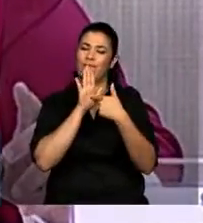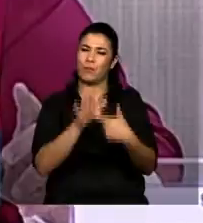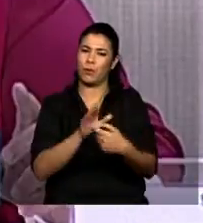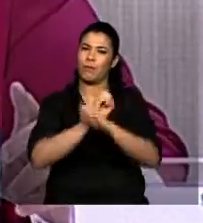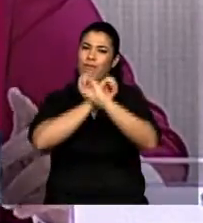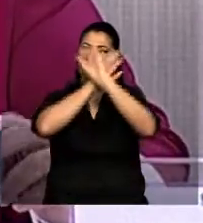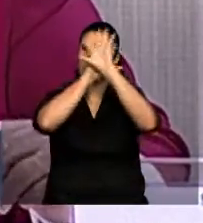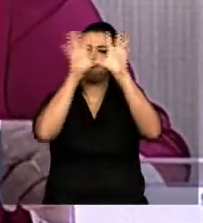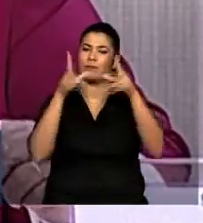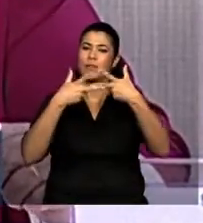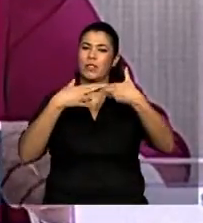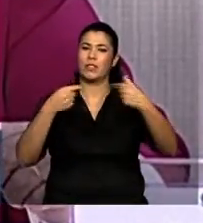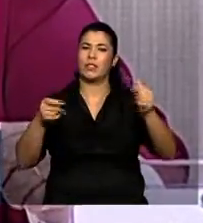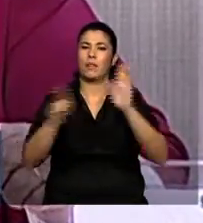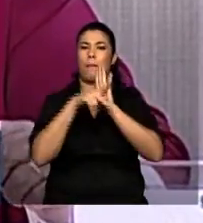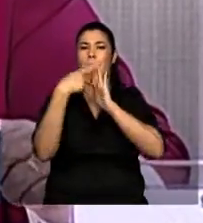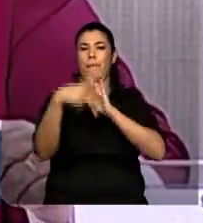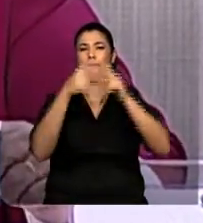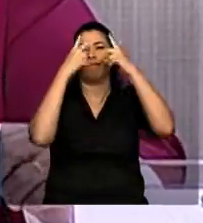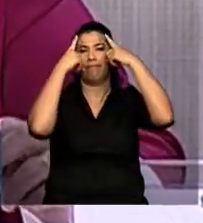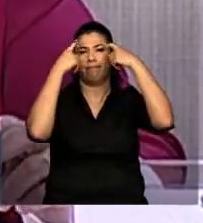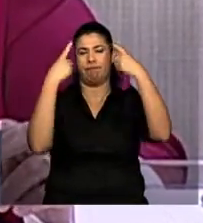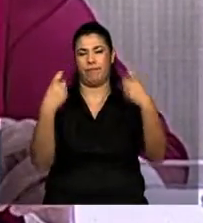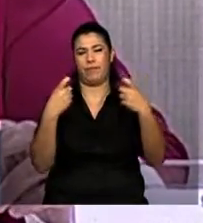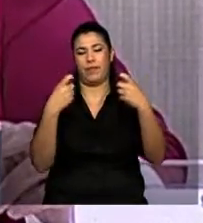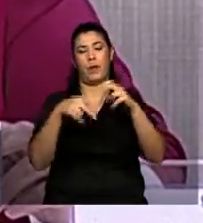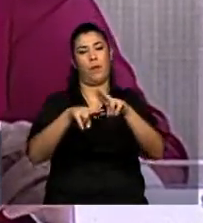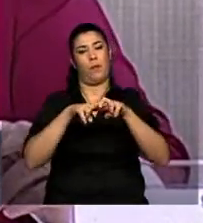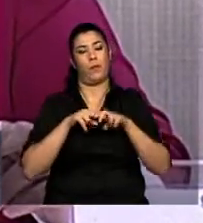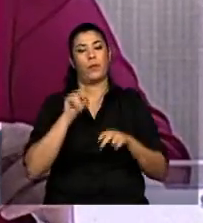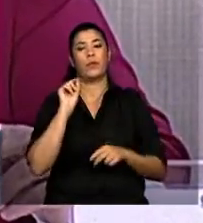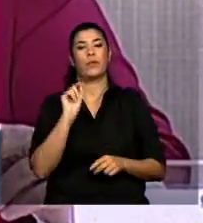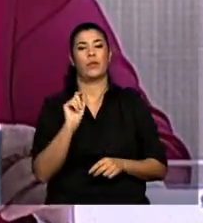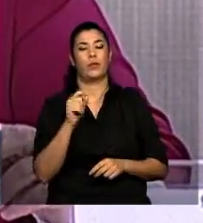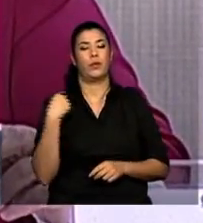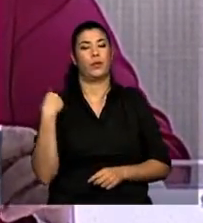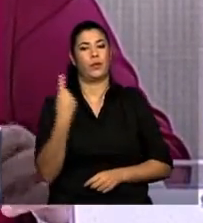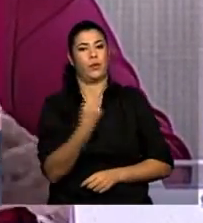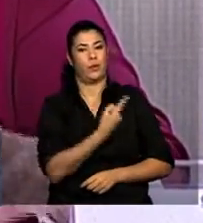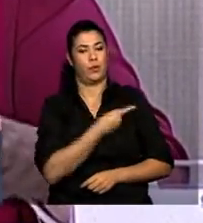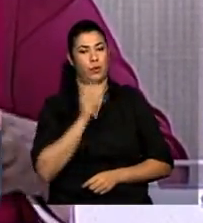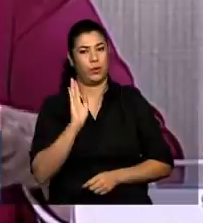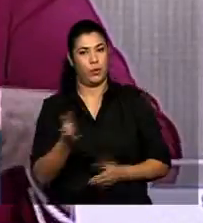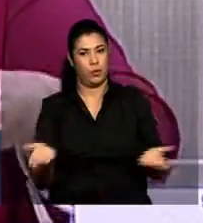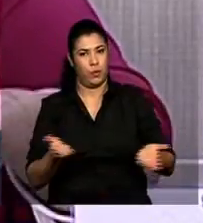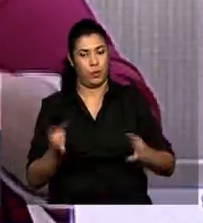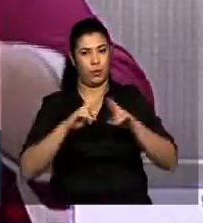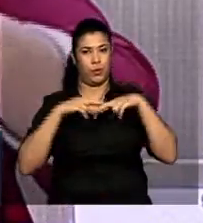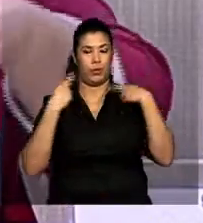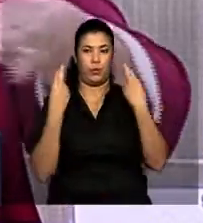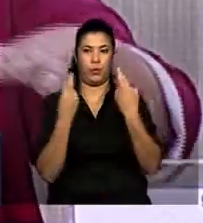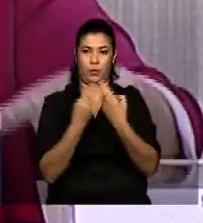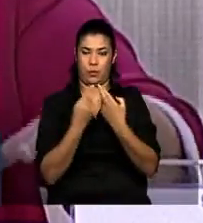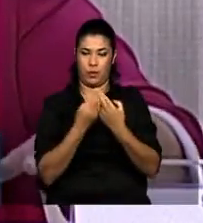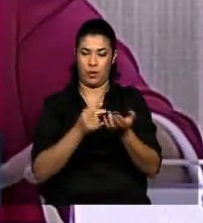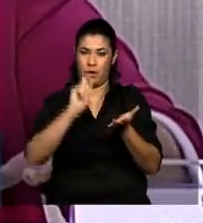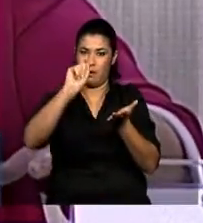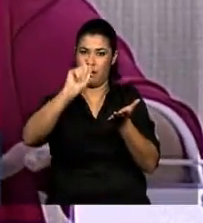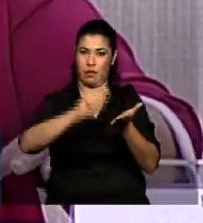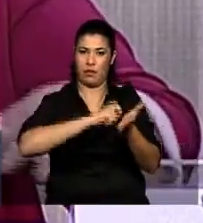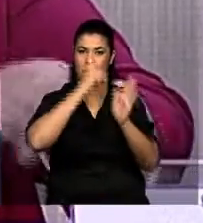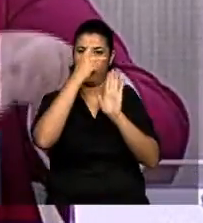clara no aspecto da violência. Então, por isso que nós estamos aqui hoje, né, assinando esta